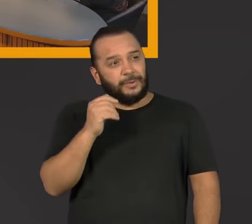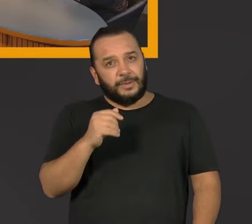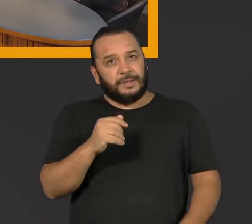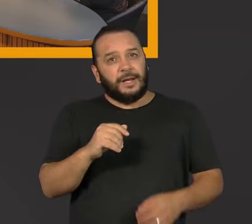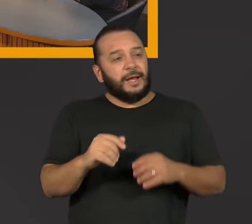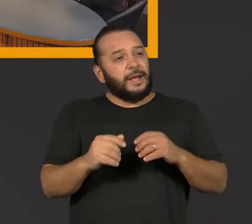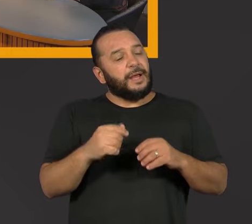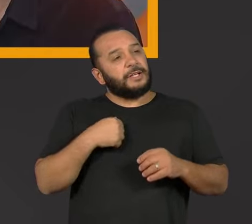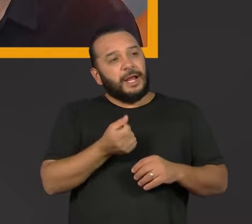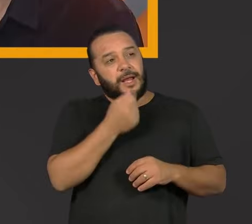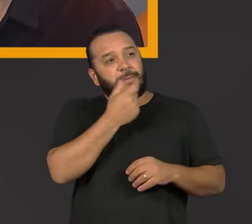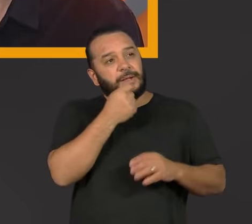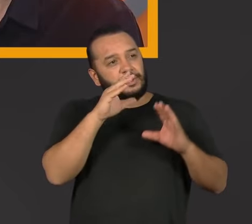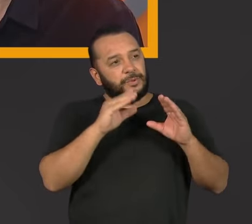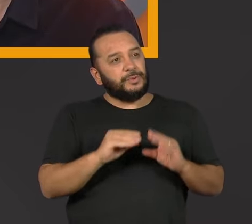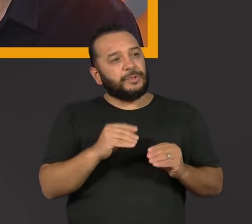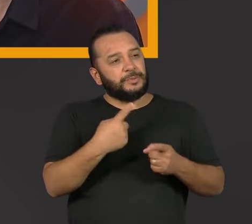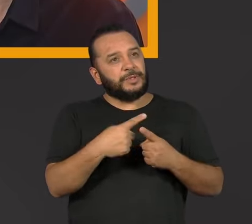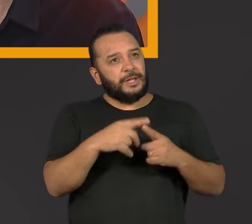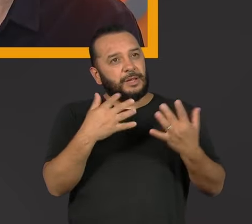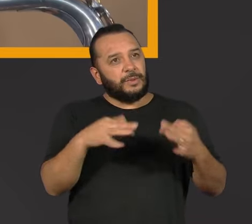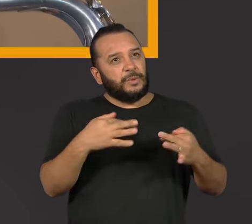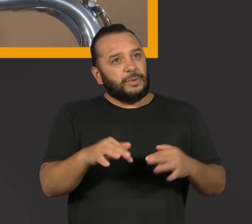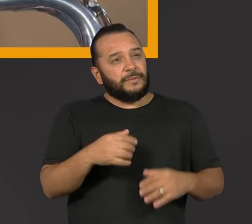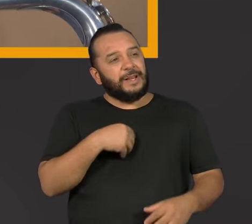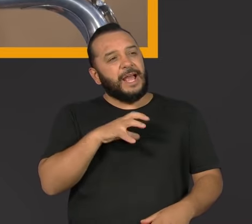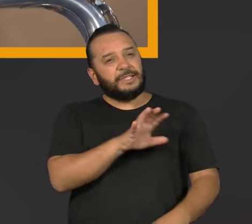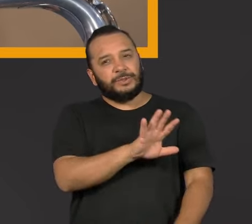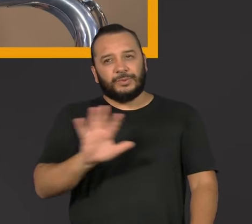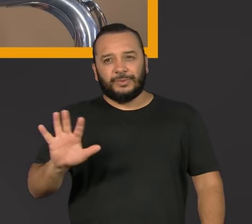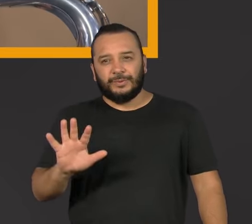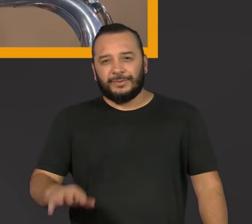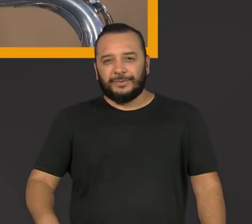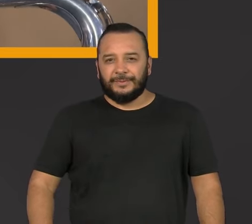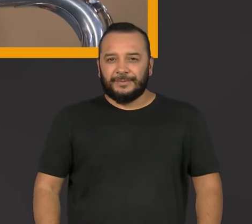remédio da noite da dor. Eu falei, cara, é isso.